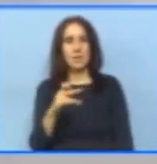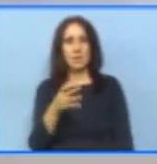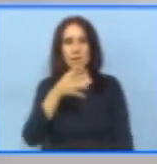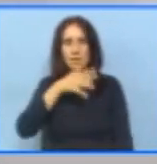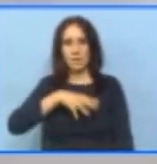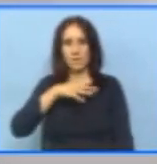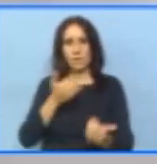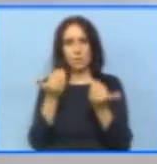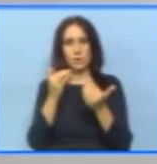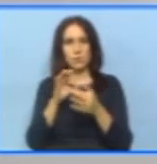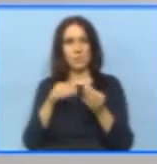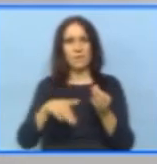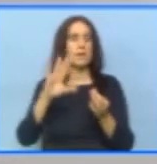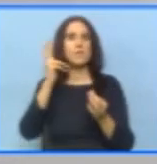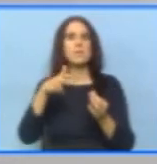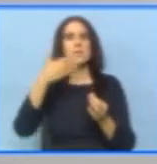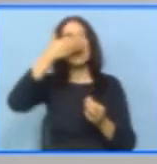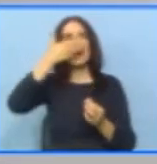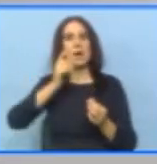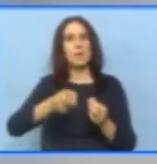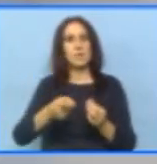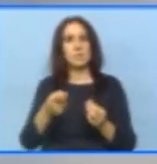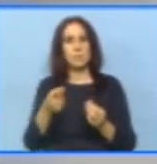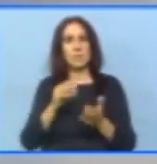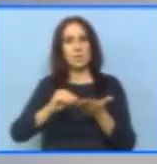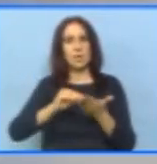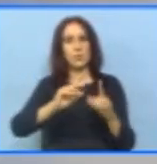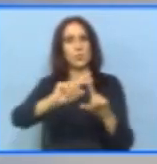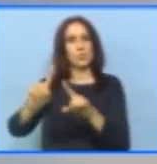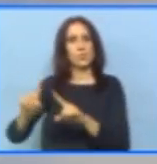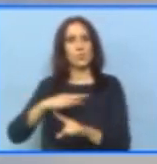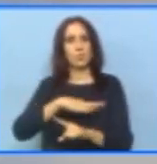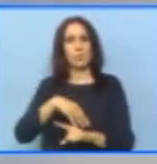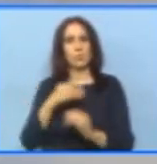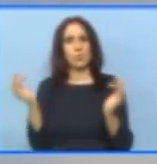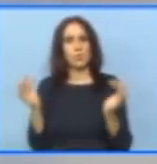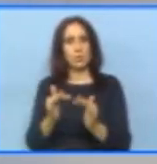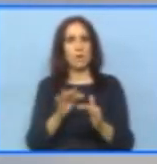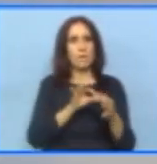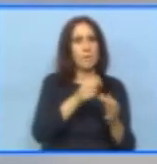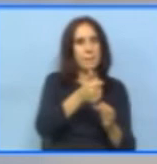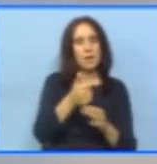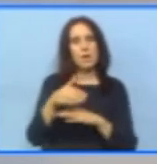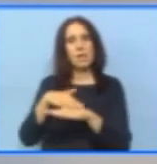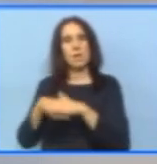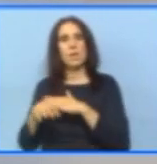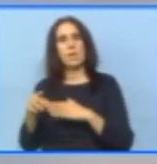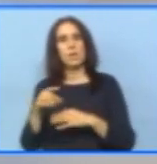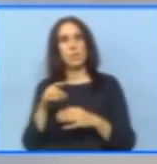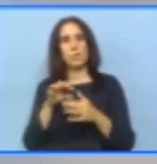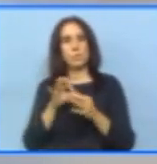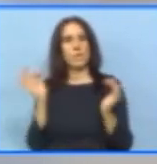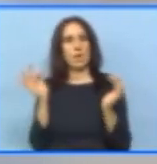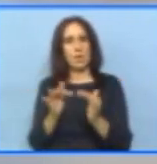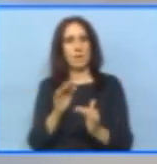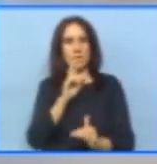sobre o que vai acontecer nestes dias em que os vários secretariados de todo o mundo, benfeitores e colaboradores, estarão em Fátima.